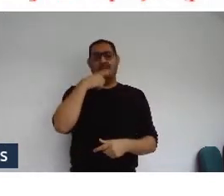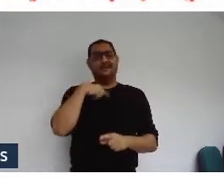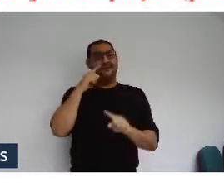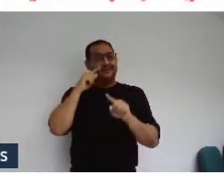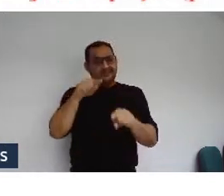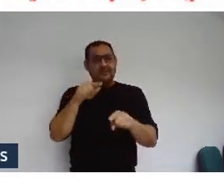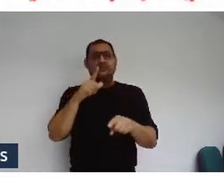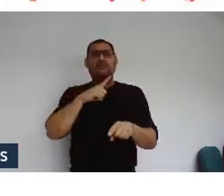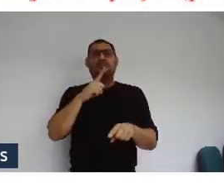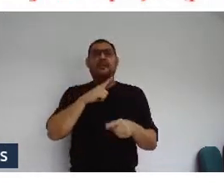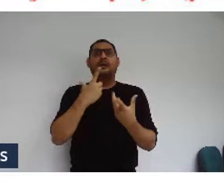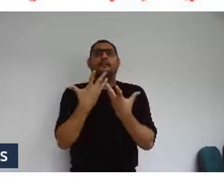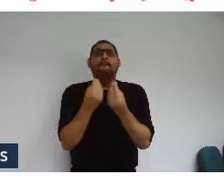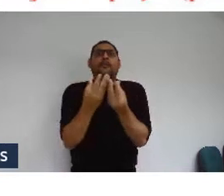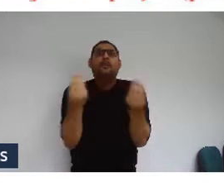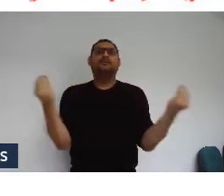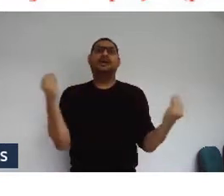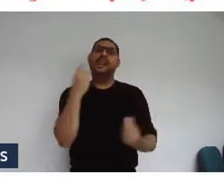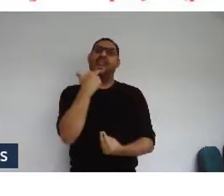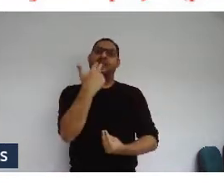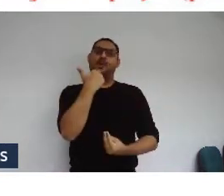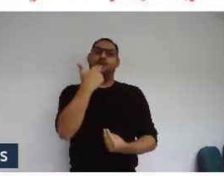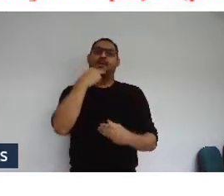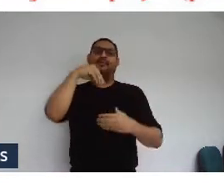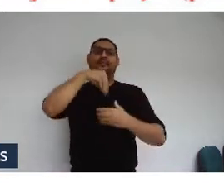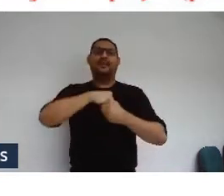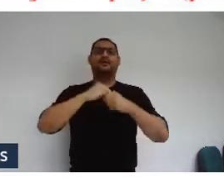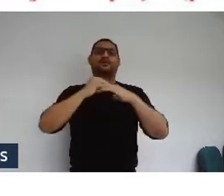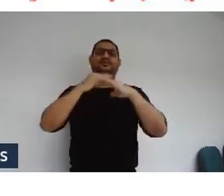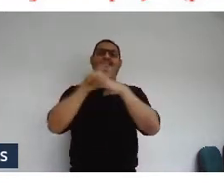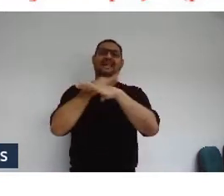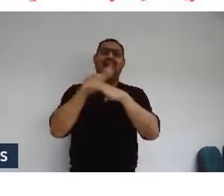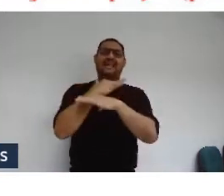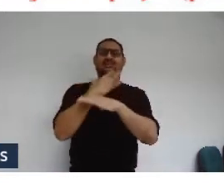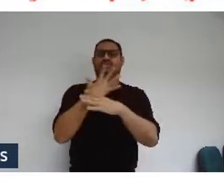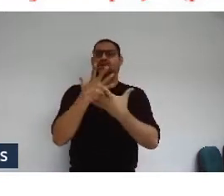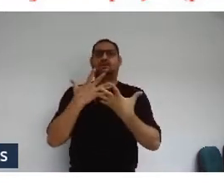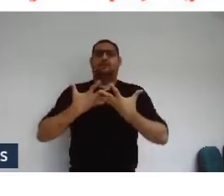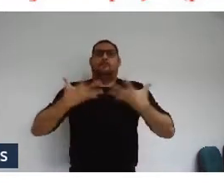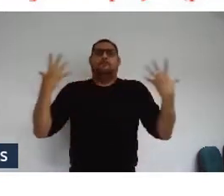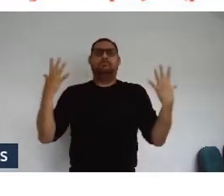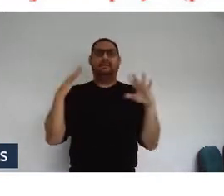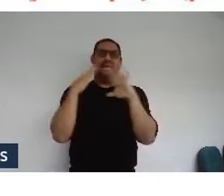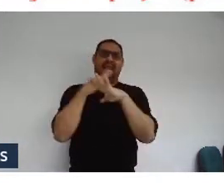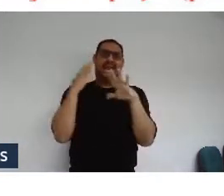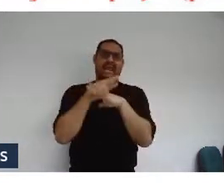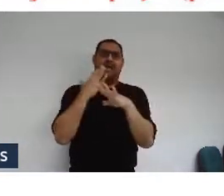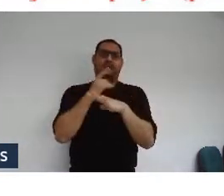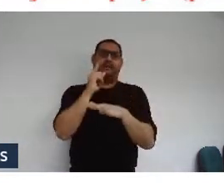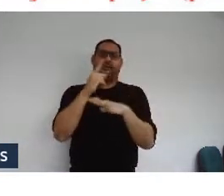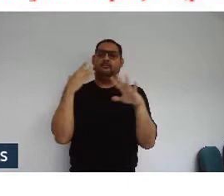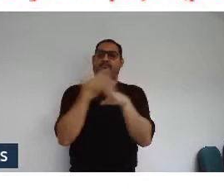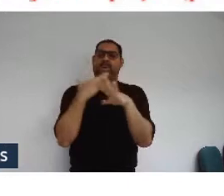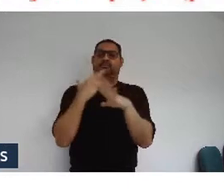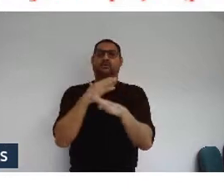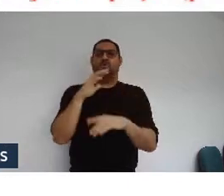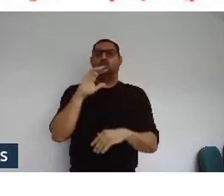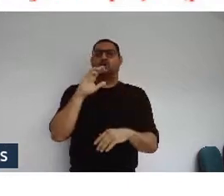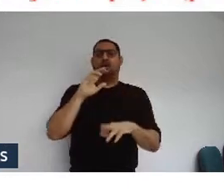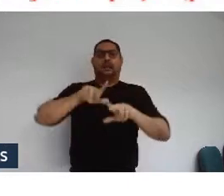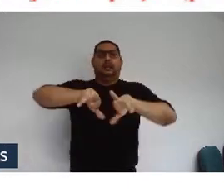línguas nas grandes cidades, com grande diversidade de pessoas, né, nesse conceito que se chama